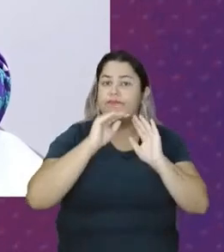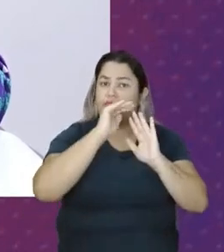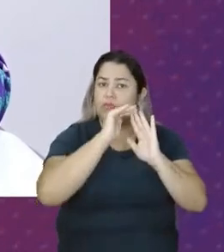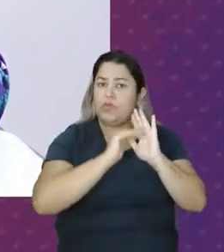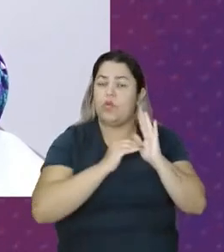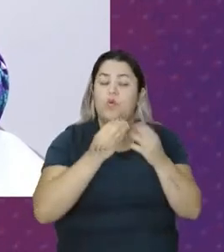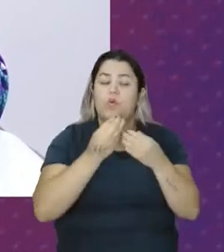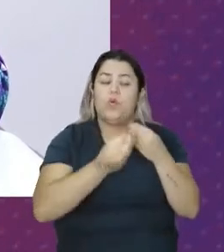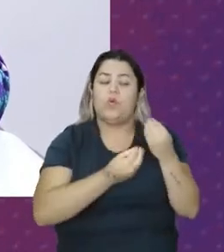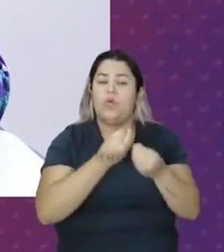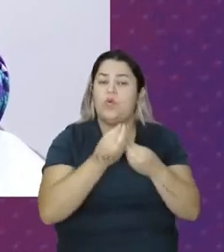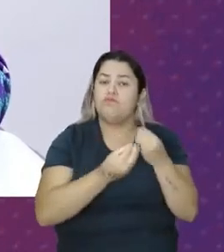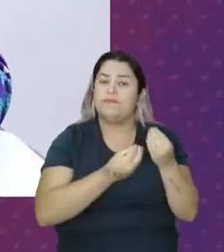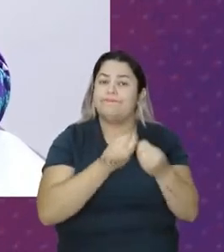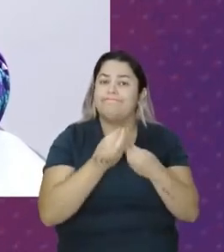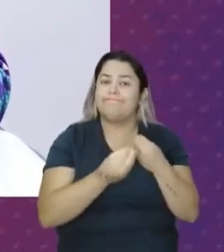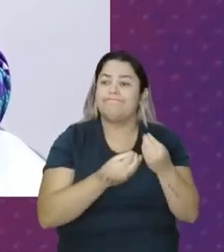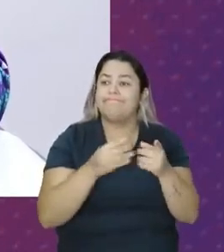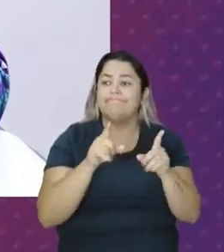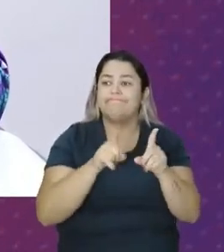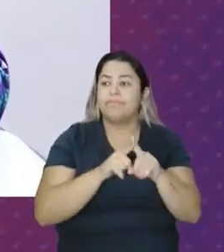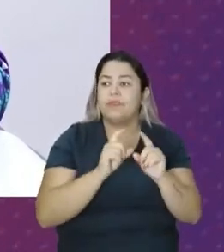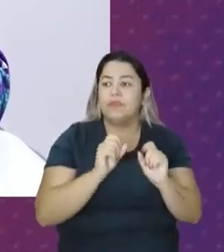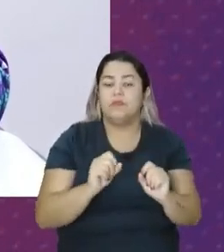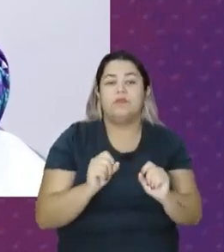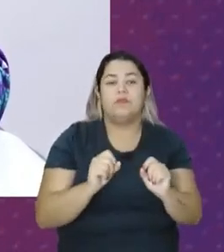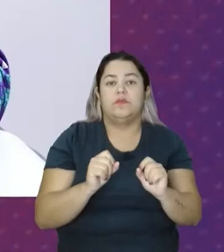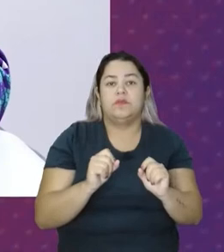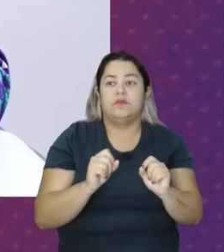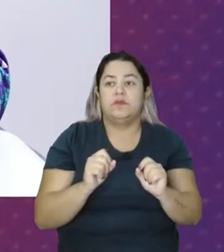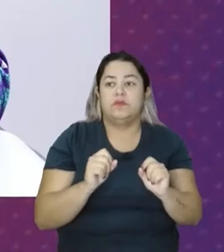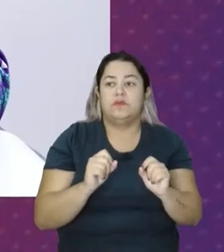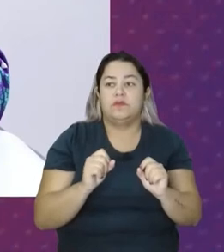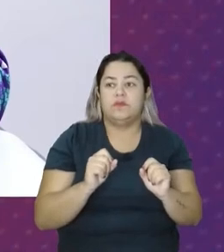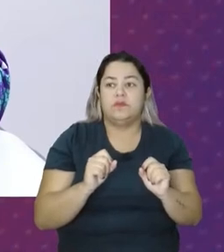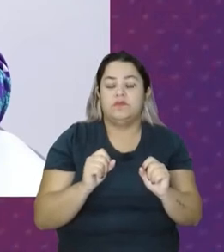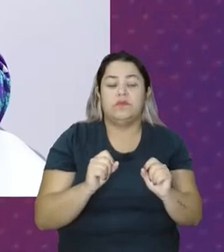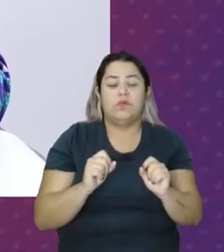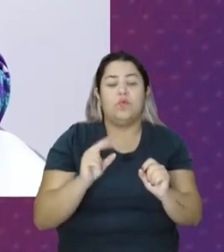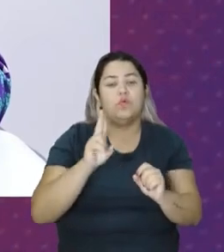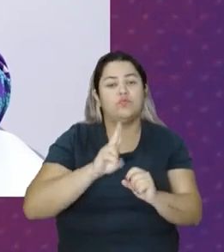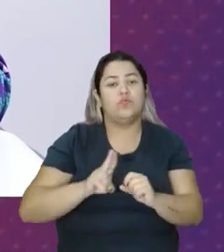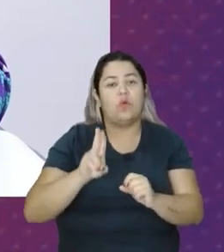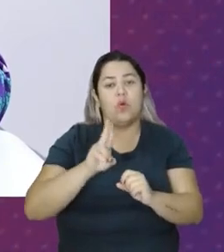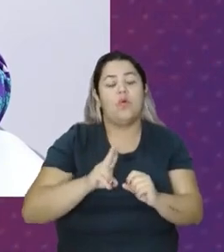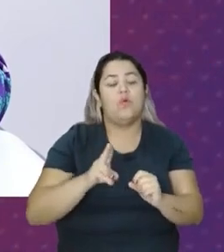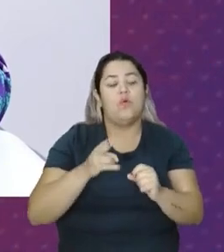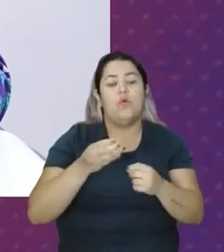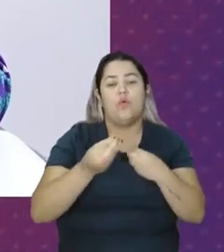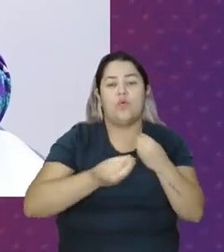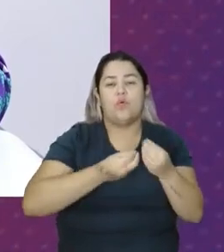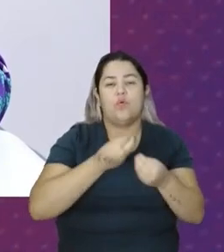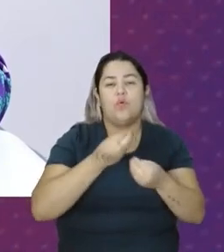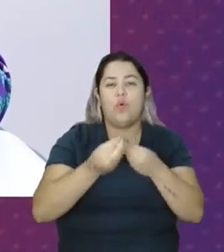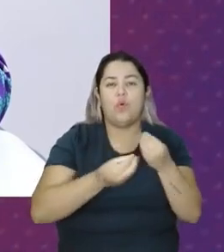como um negócio rentável, né? Usou como